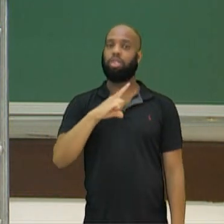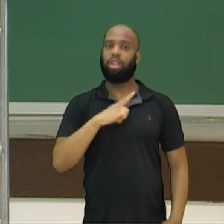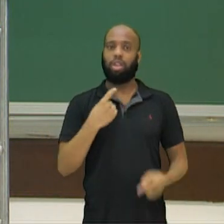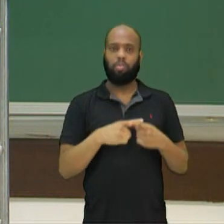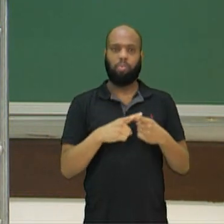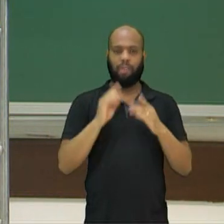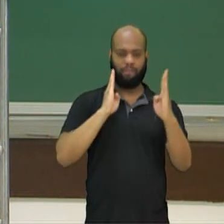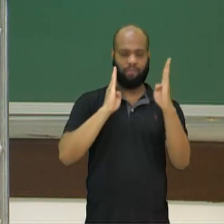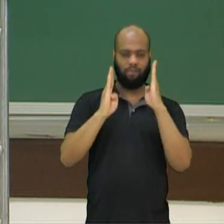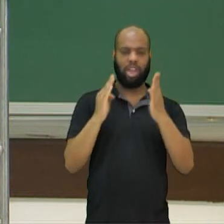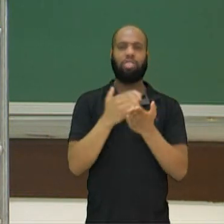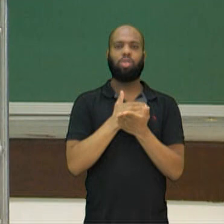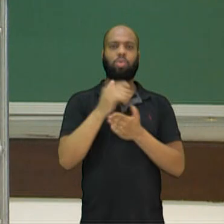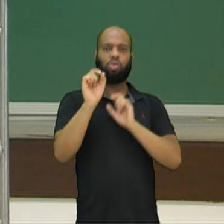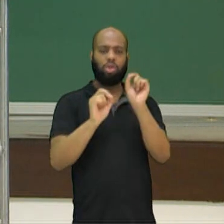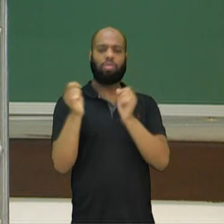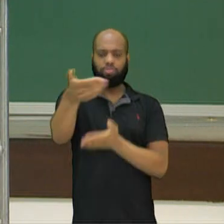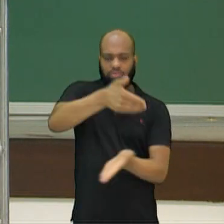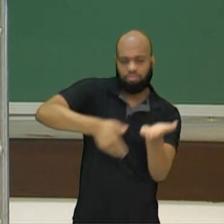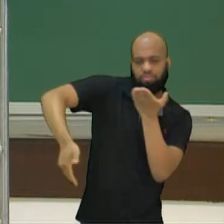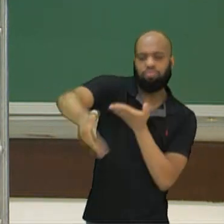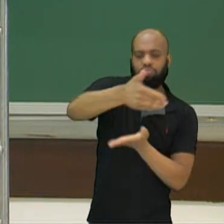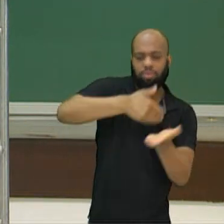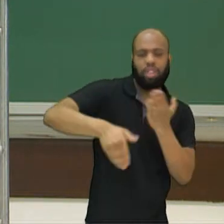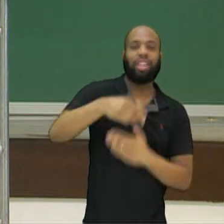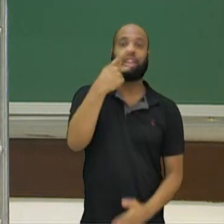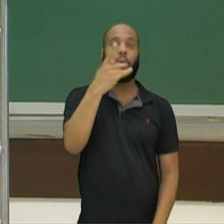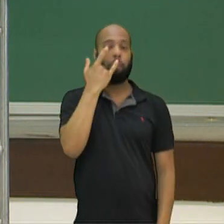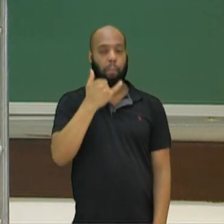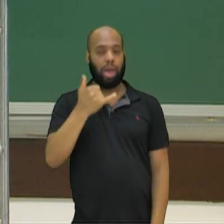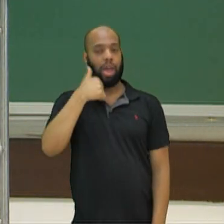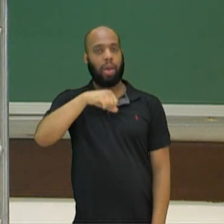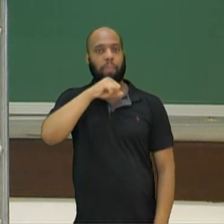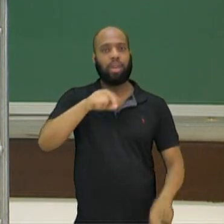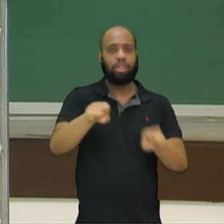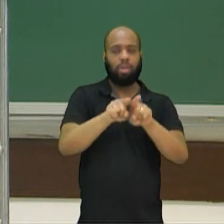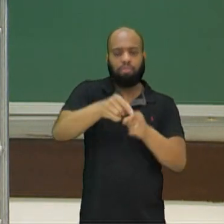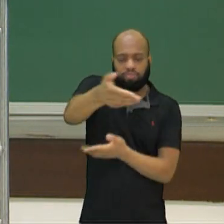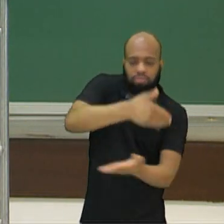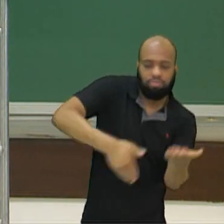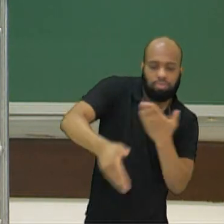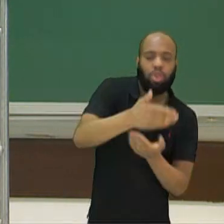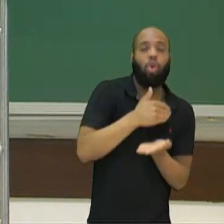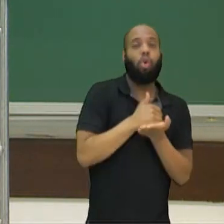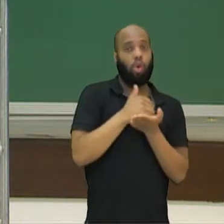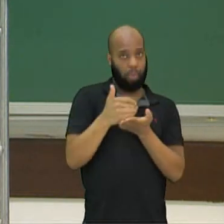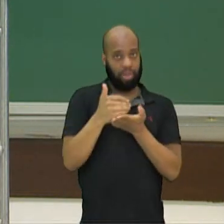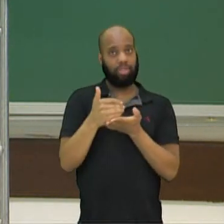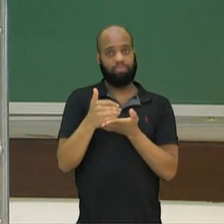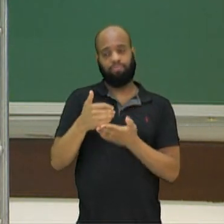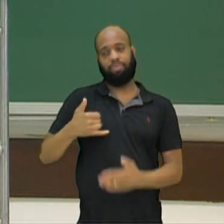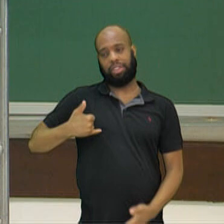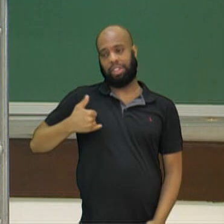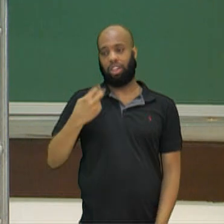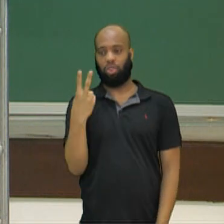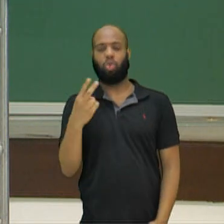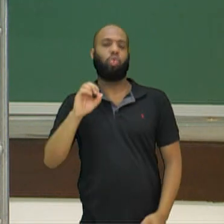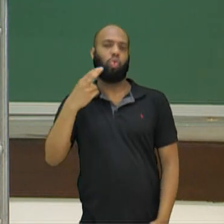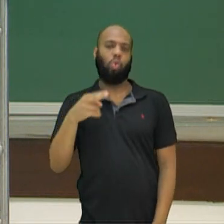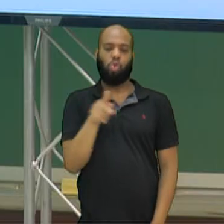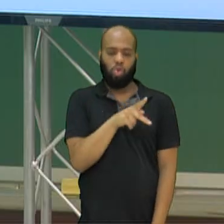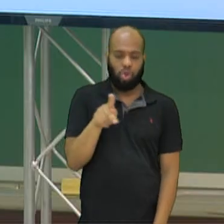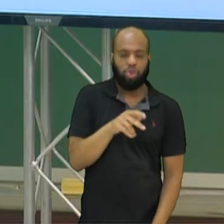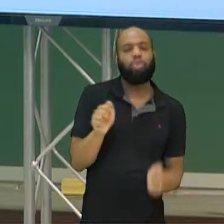você começa o quê? A interagir com o seu pai, com a sua mãe, a interagir com a professora na escola, se você já